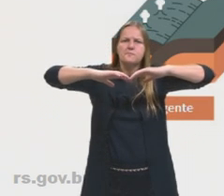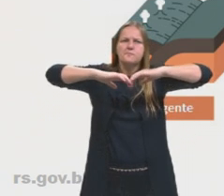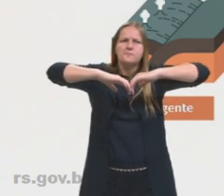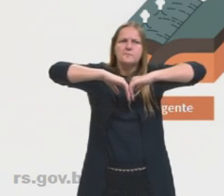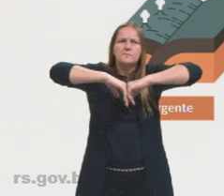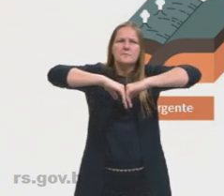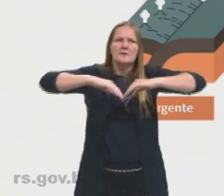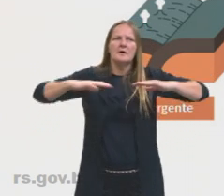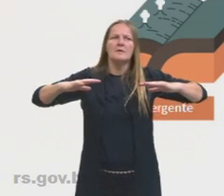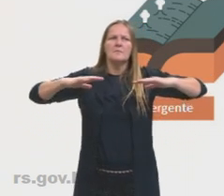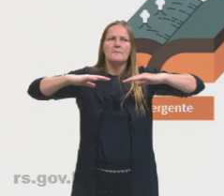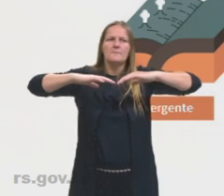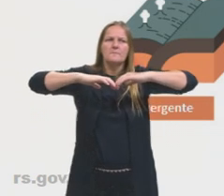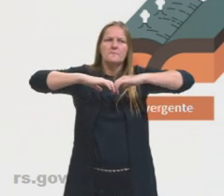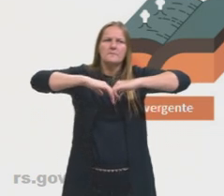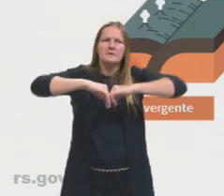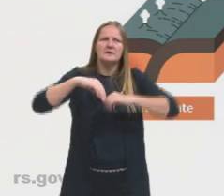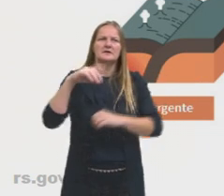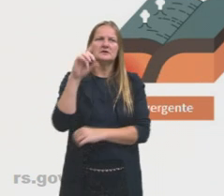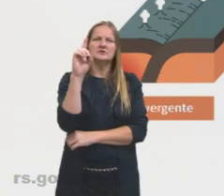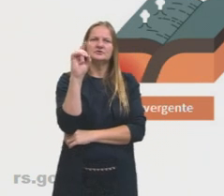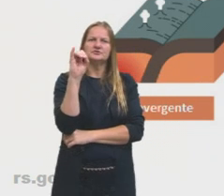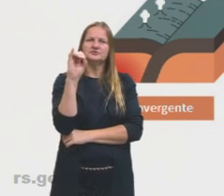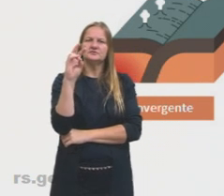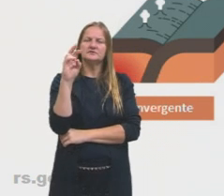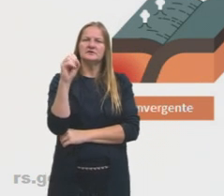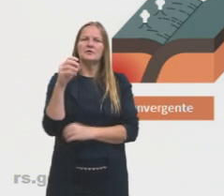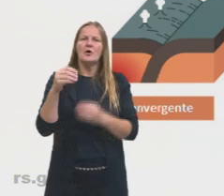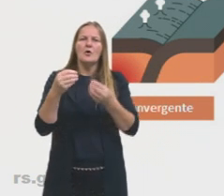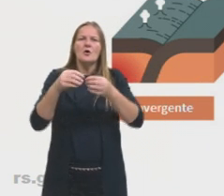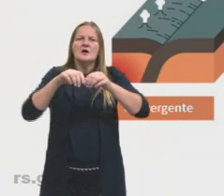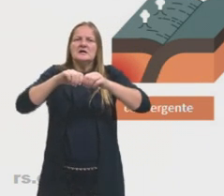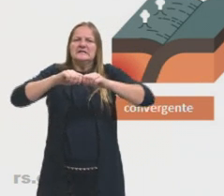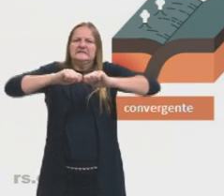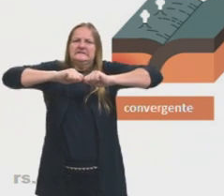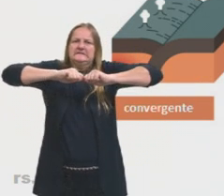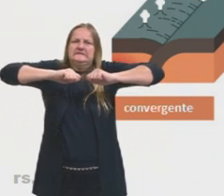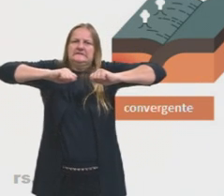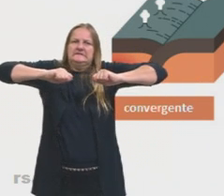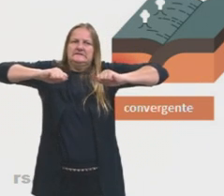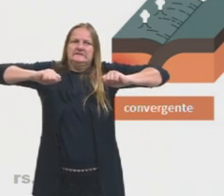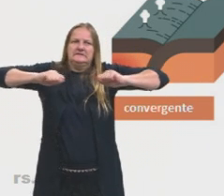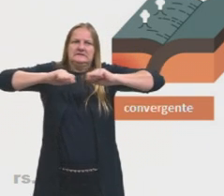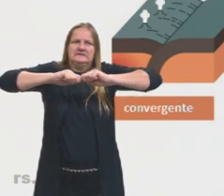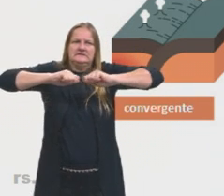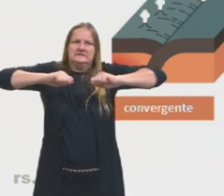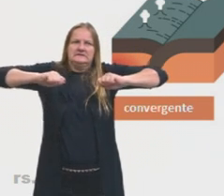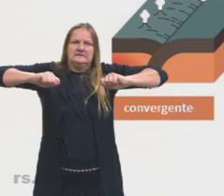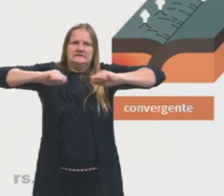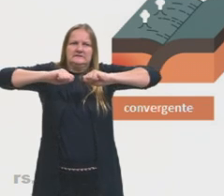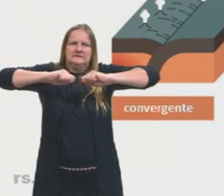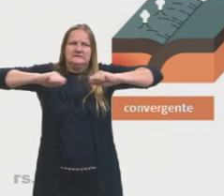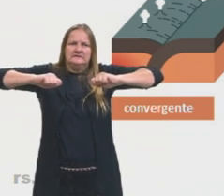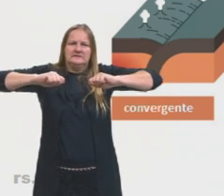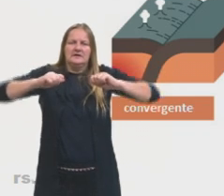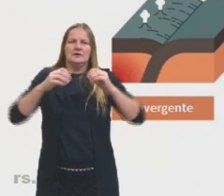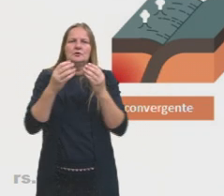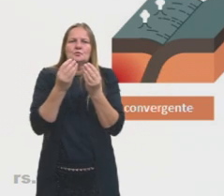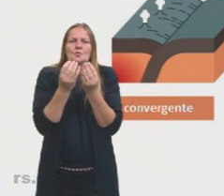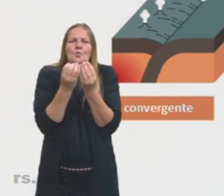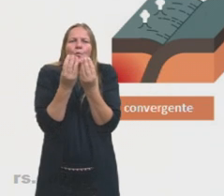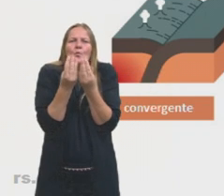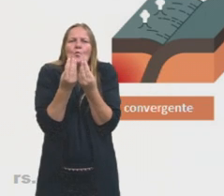certo É como se eu pegasse um plástico né e começar a ser puxar ele ela começa a ficar bem fininha certo